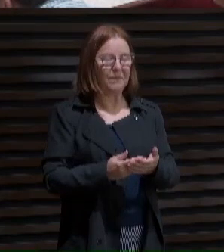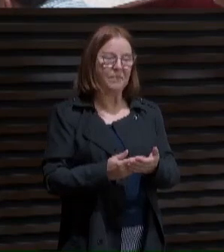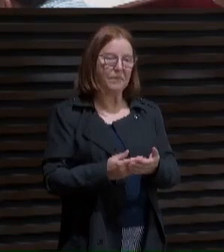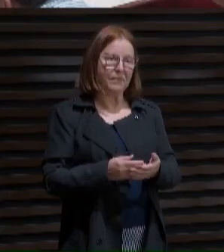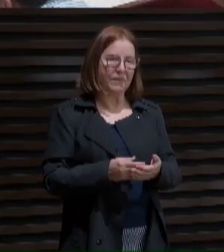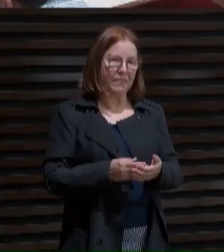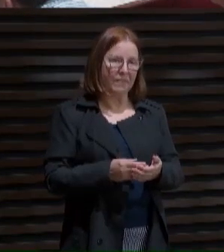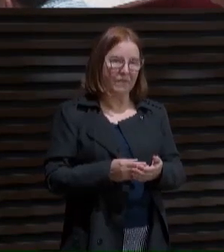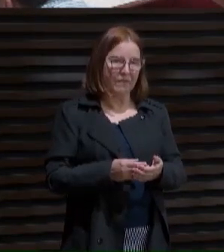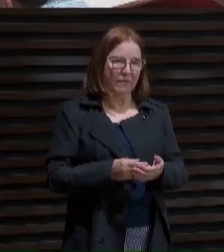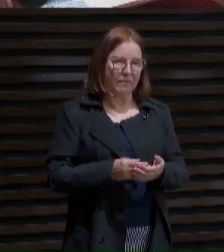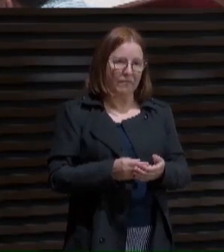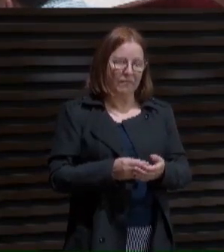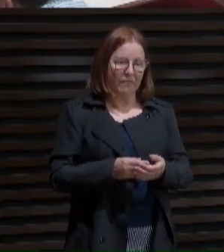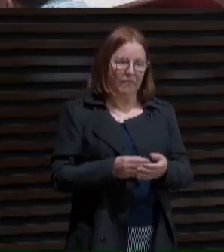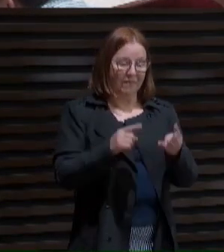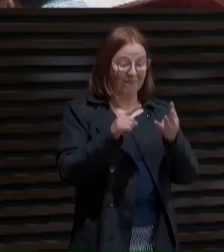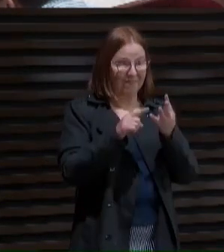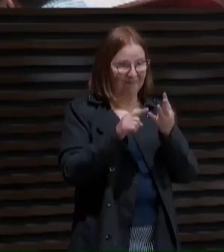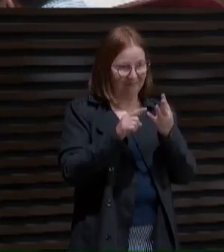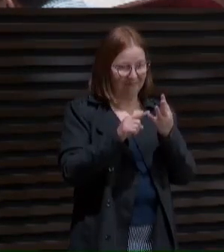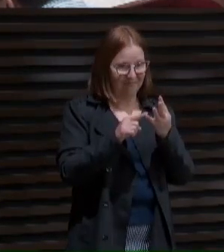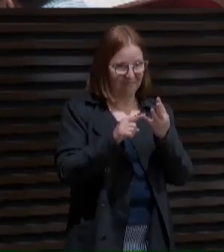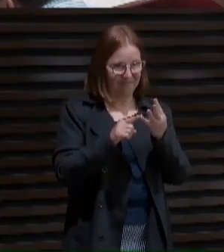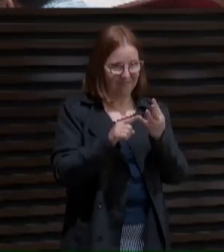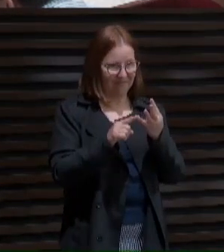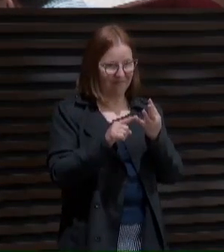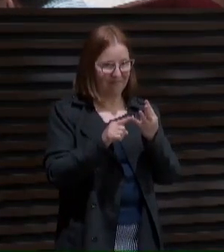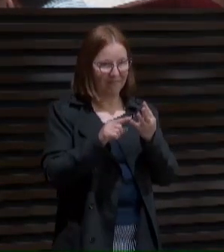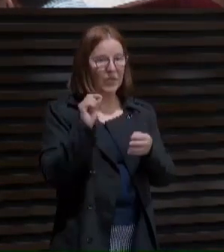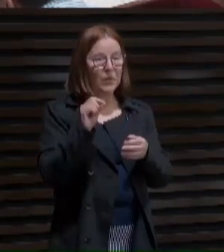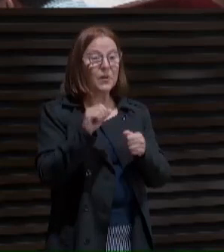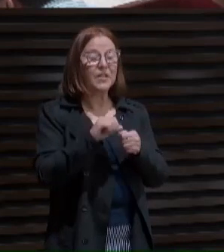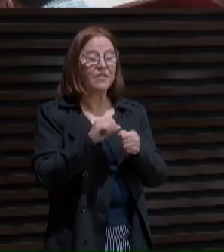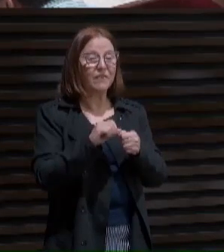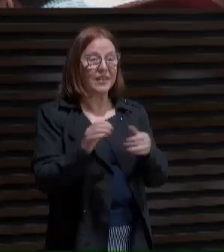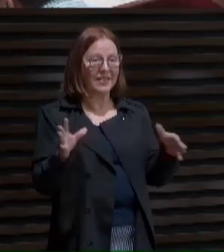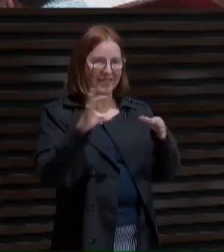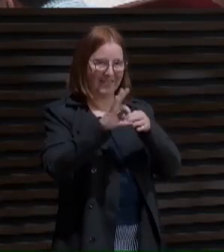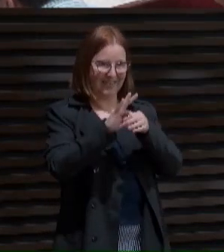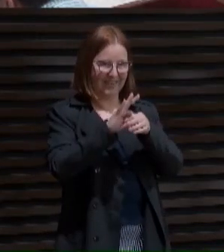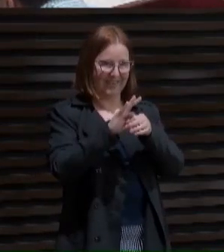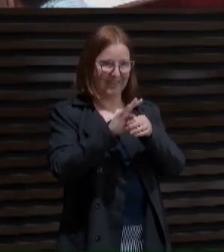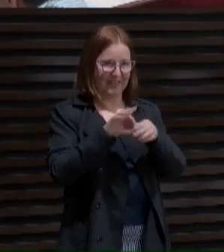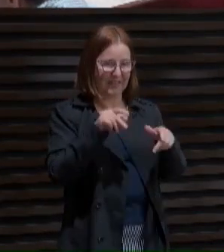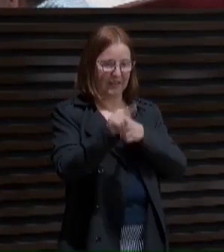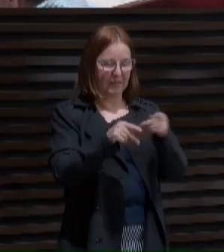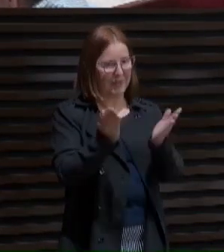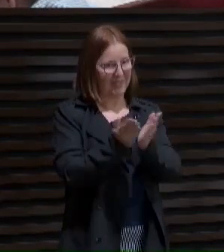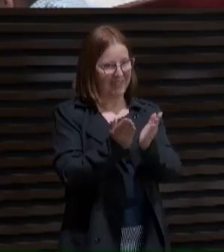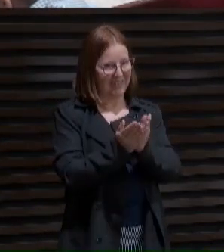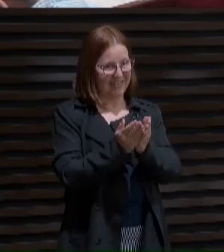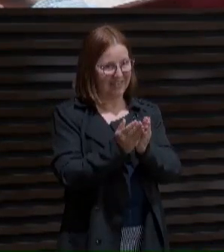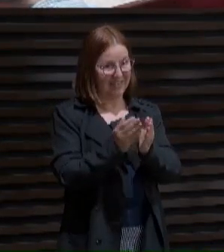nós. E, finalmente, o que é feito na reconciliação? Os crentes são feitos justiça de